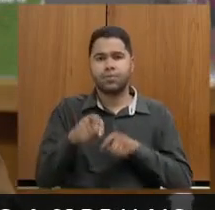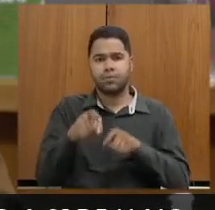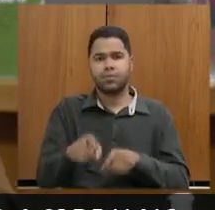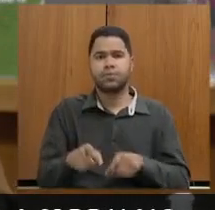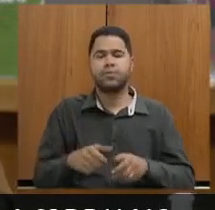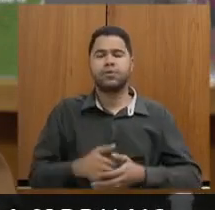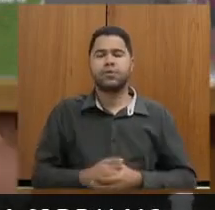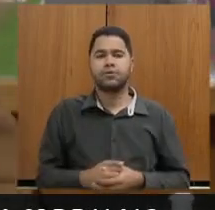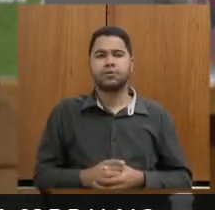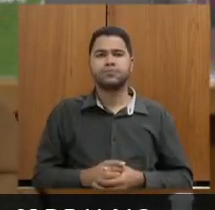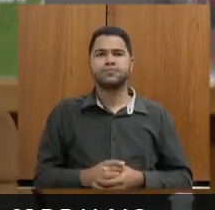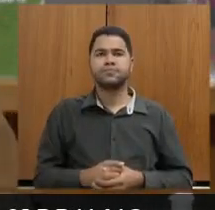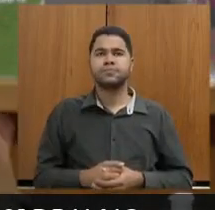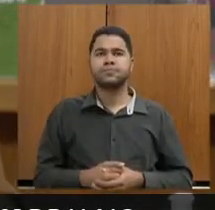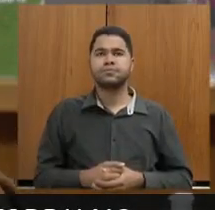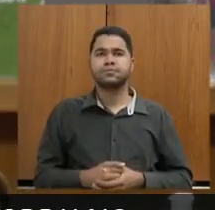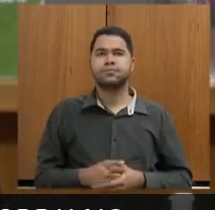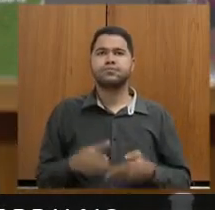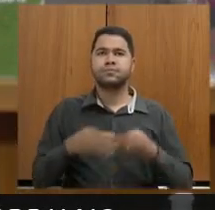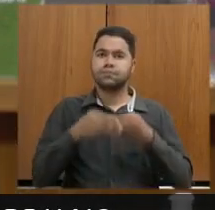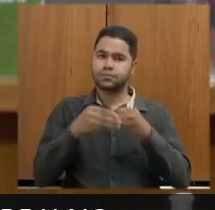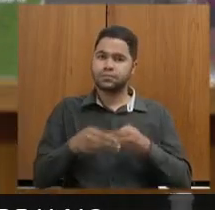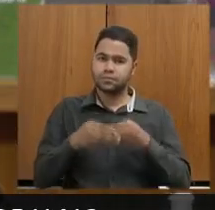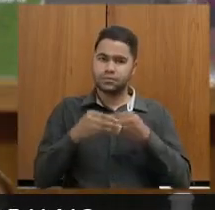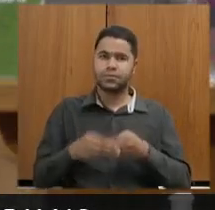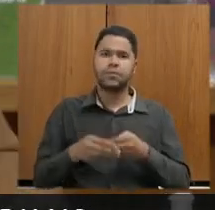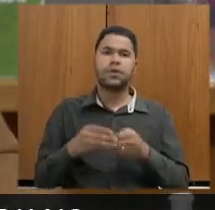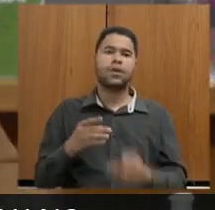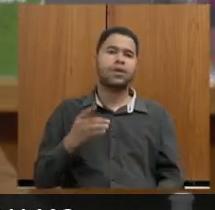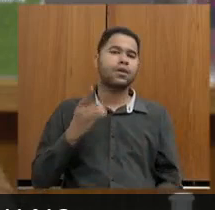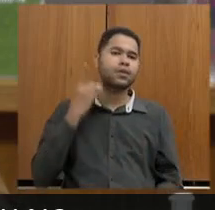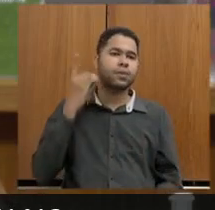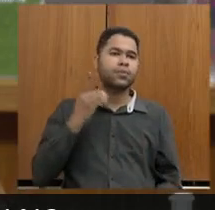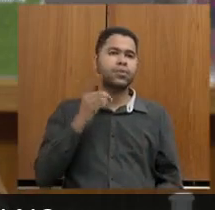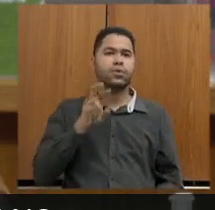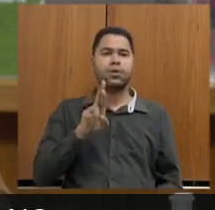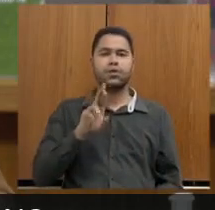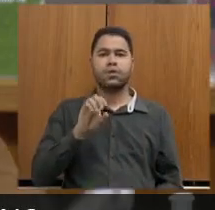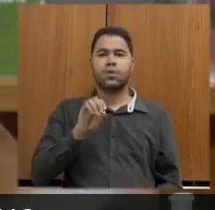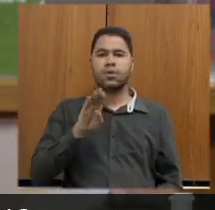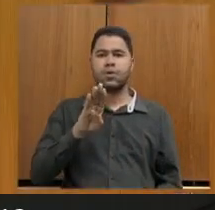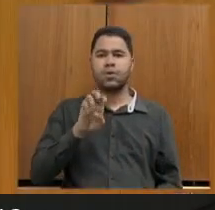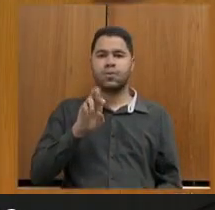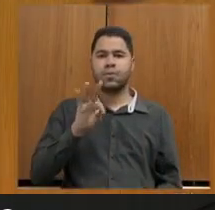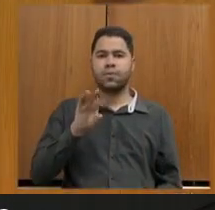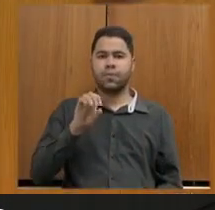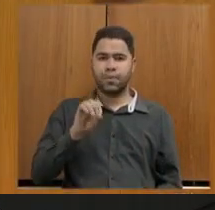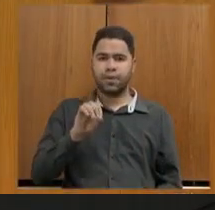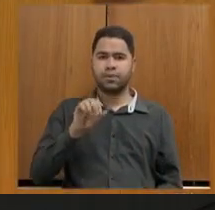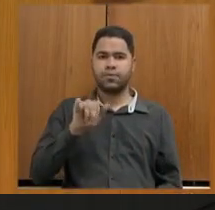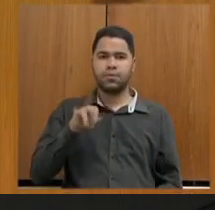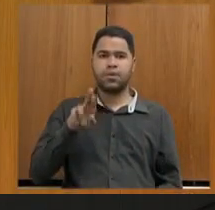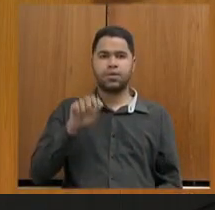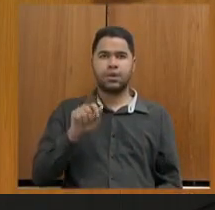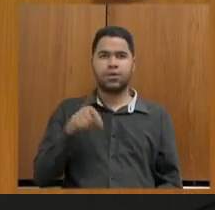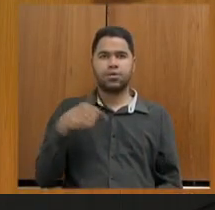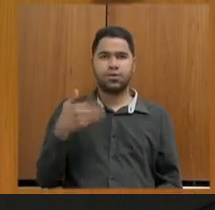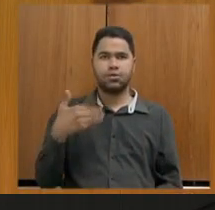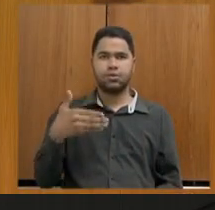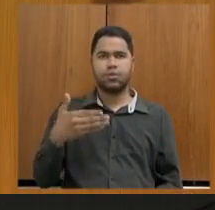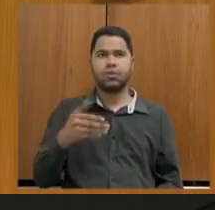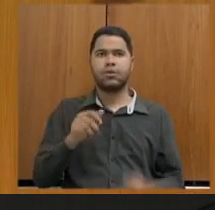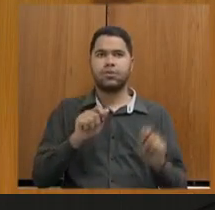passar por favor compre metal Deputado Roberto Andrade a nota satisfação se eu não tô mudando a sequência que